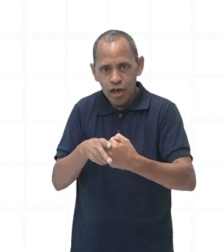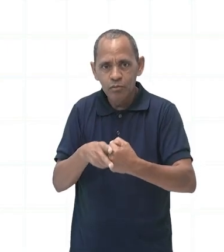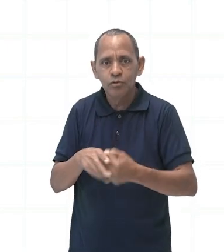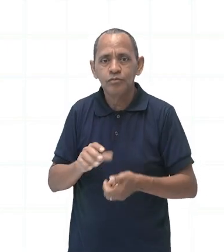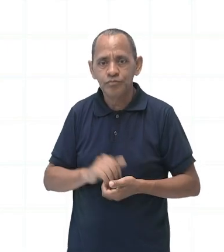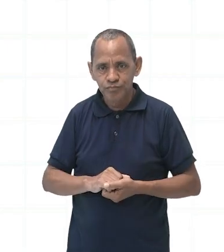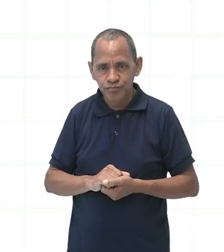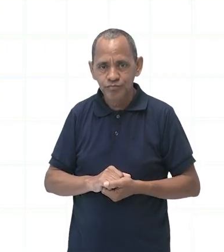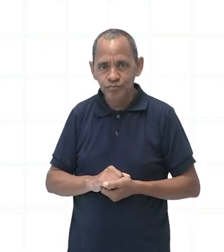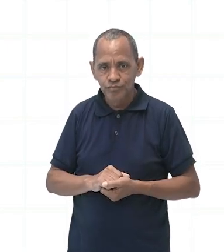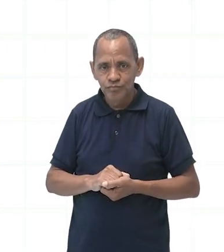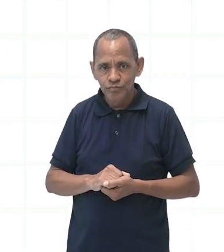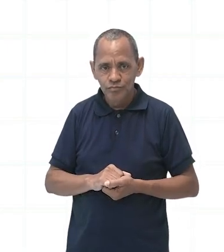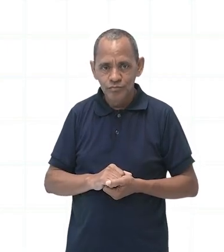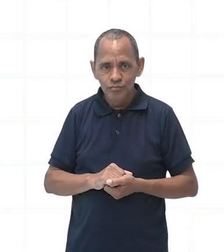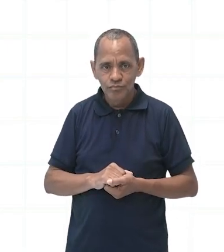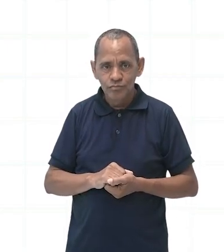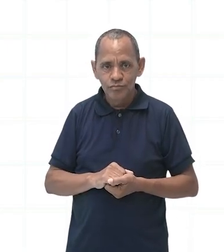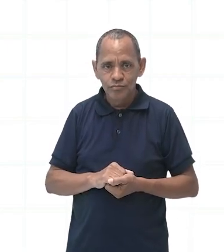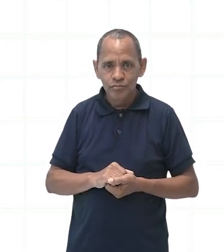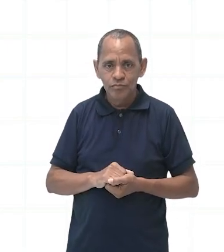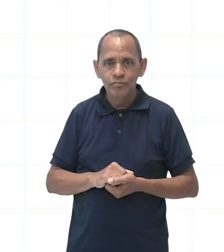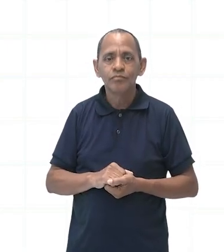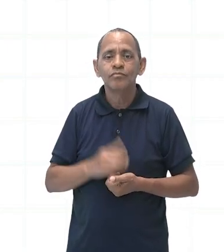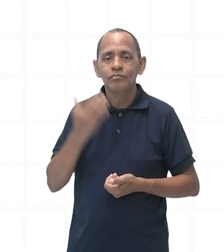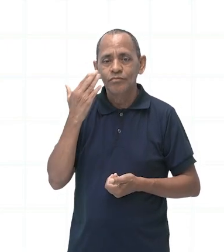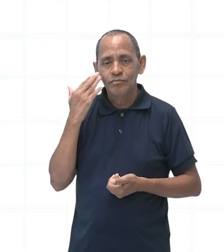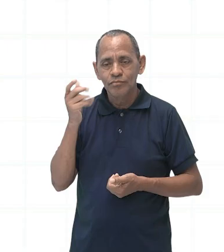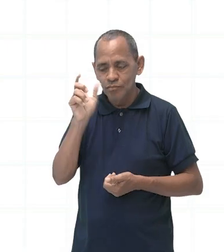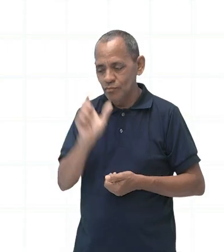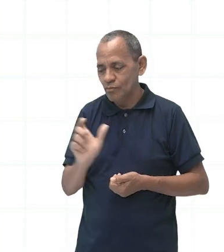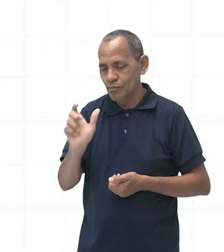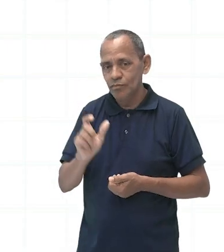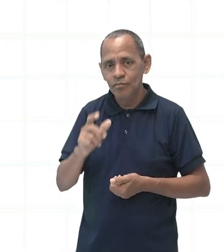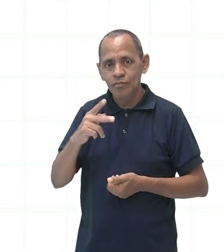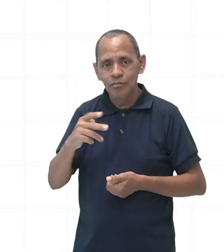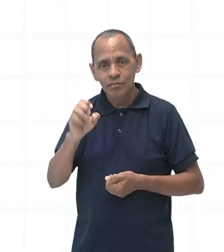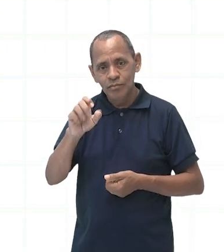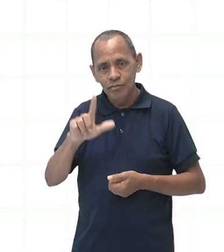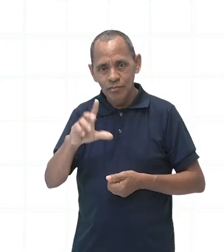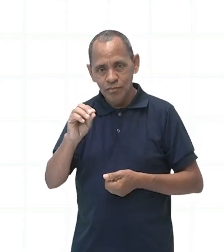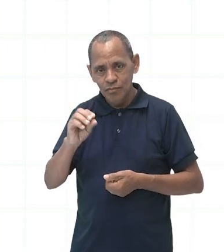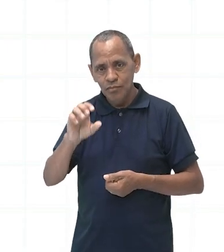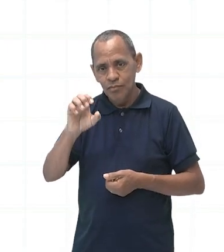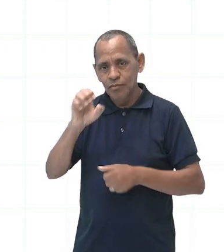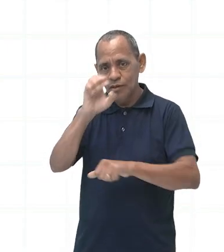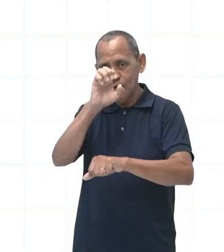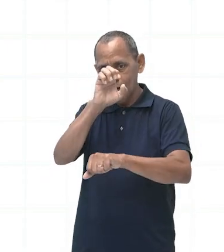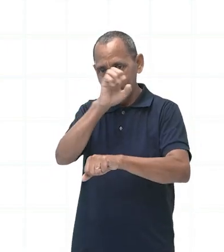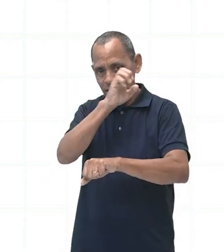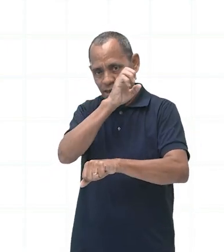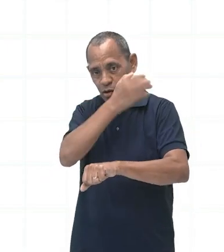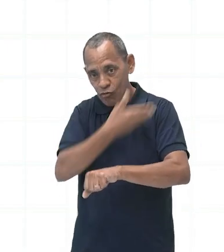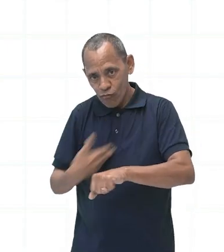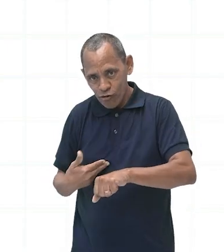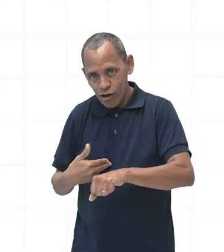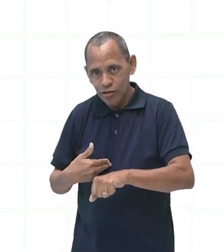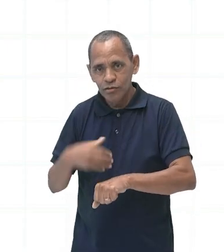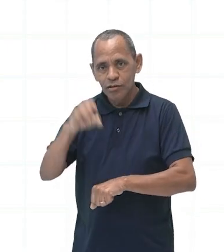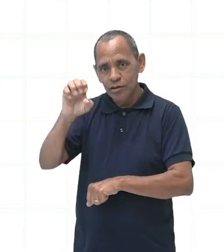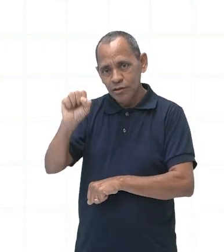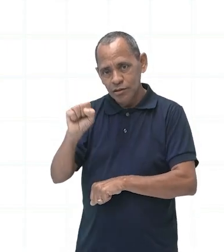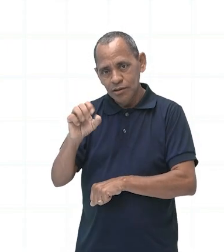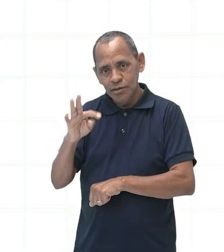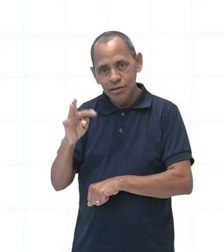aqui? É justamente pelo Estado. Então, pelo Estado é meu agente da